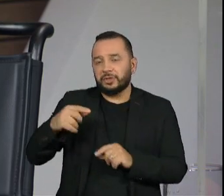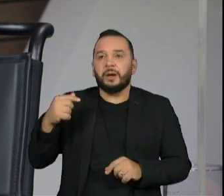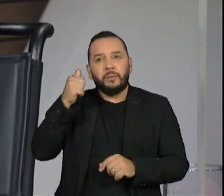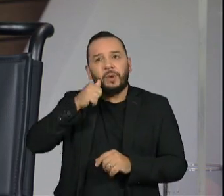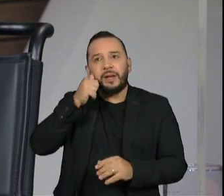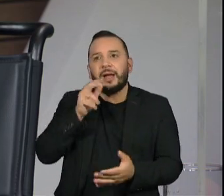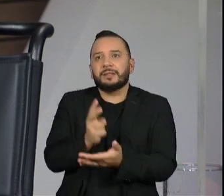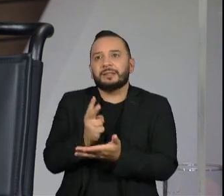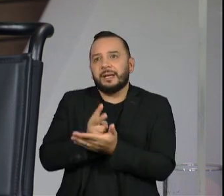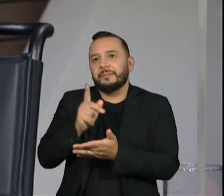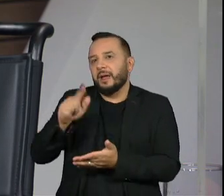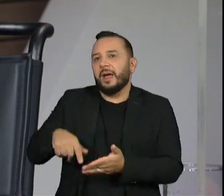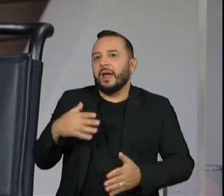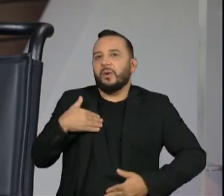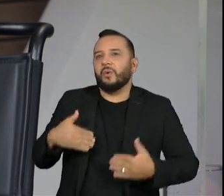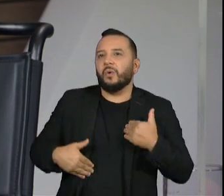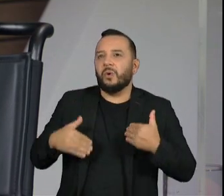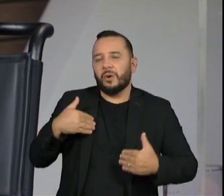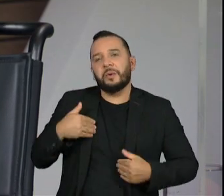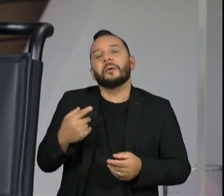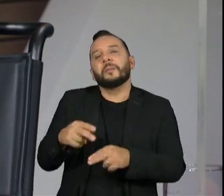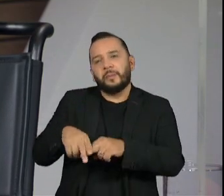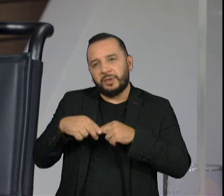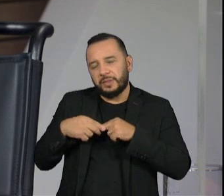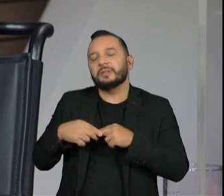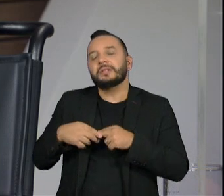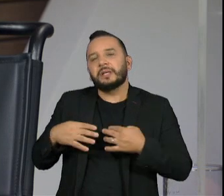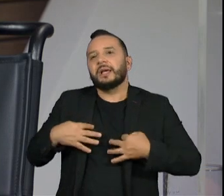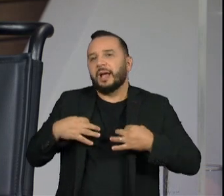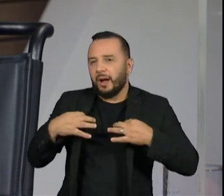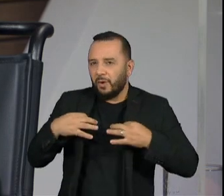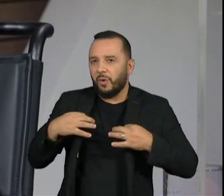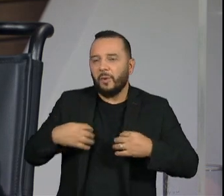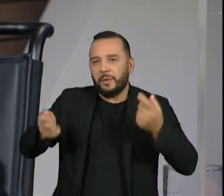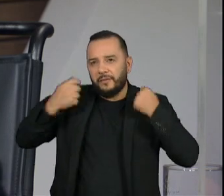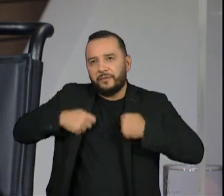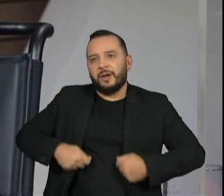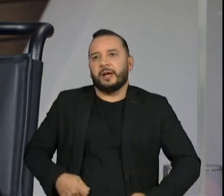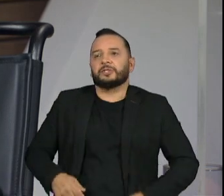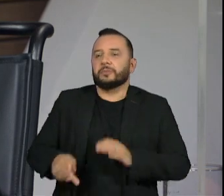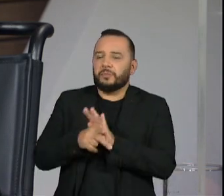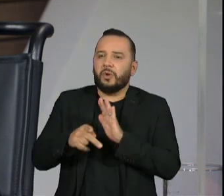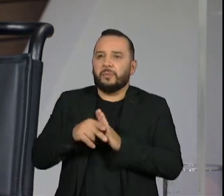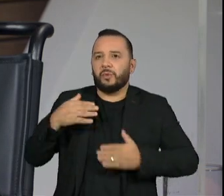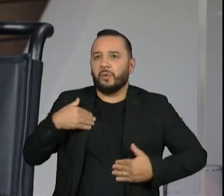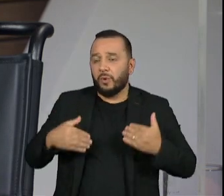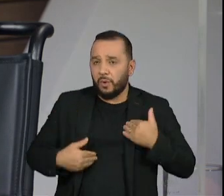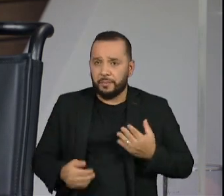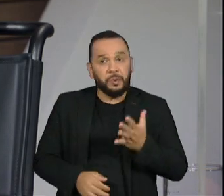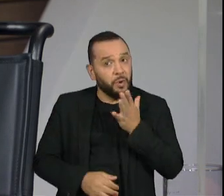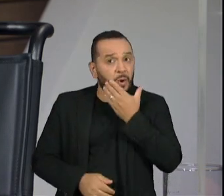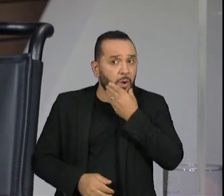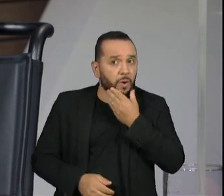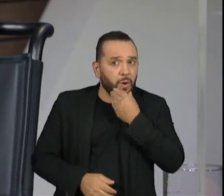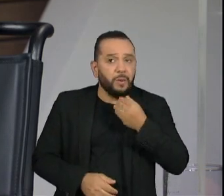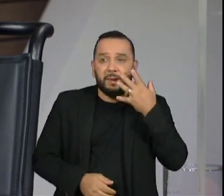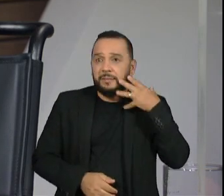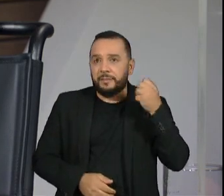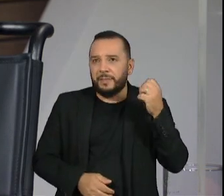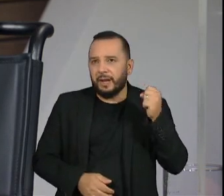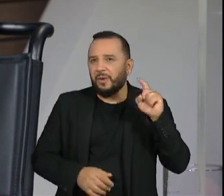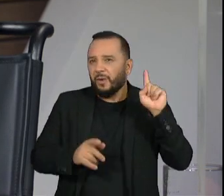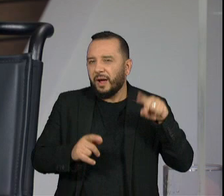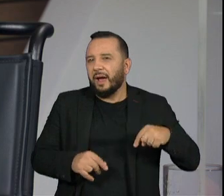a roupa nos afeta tanto, porque a roupa veste um corpo, né? Enquanto os homens brancos foram construídos socialmente como signo